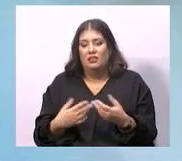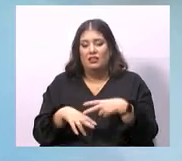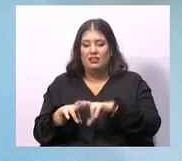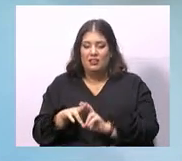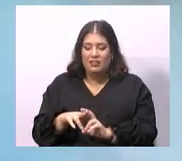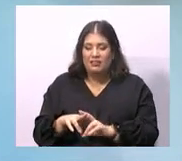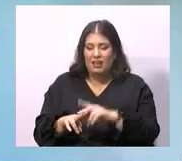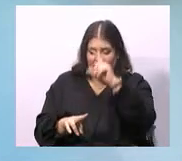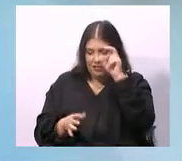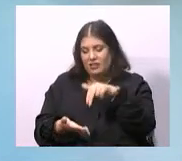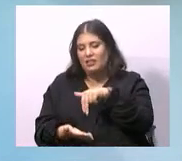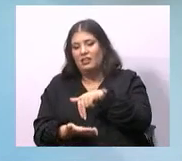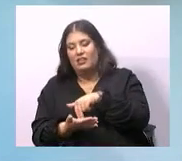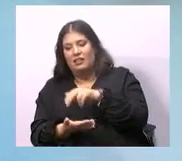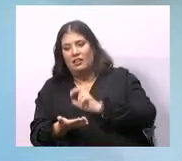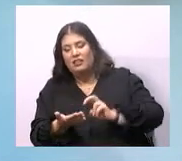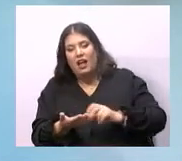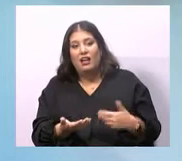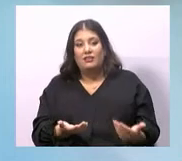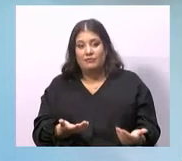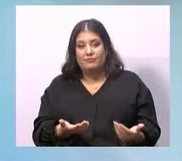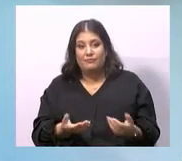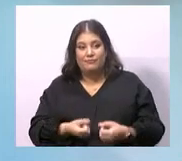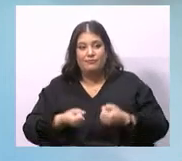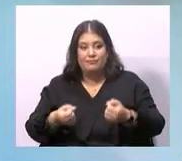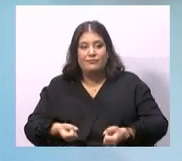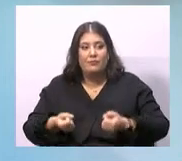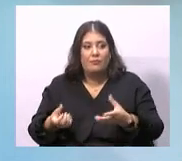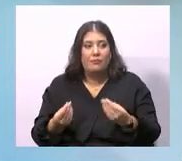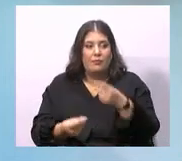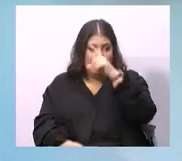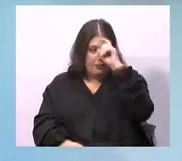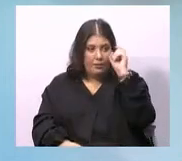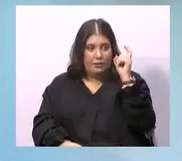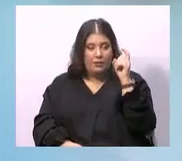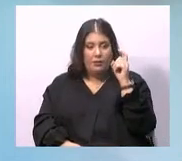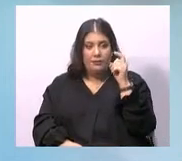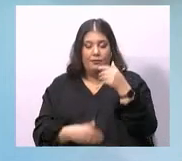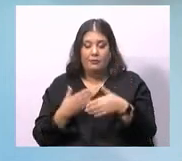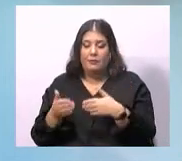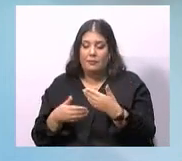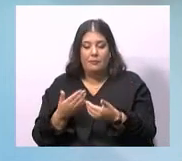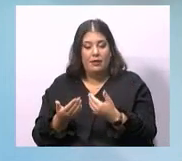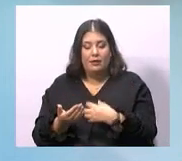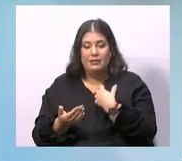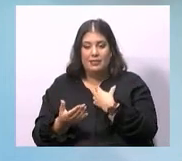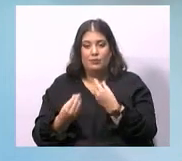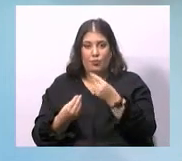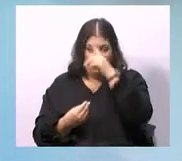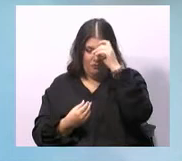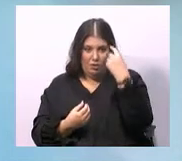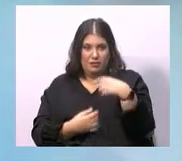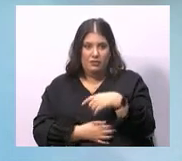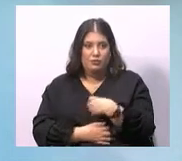de levantar, gosto muito de andar, até mesmo com andar, e tenho muita dificuldade, estou a diminuir de dia para dia, porque eu tenho muita dificuldade em levantar e